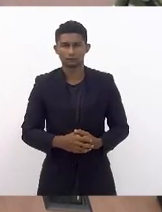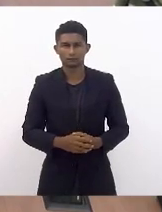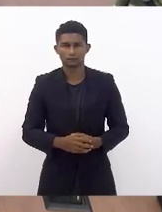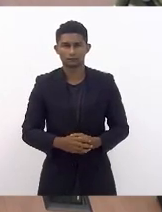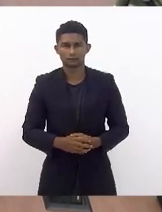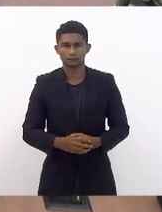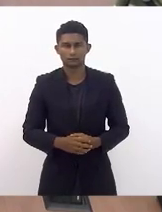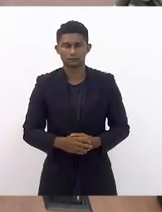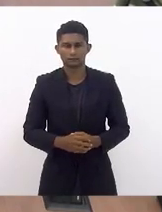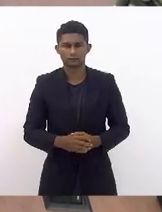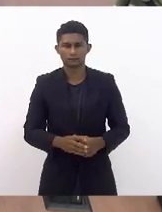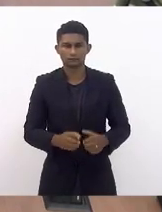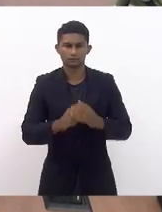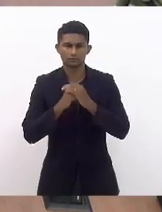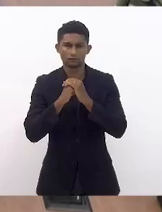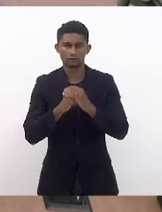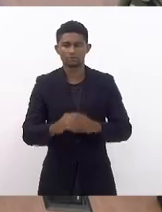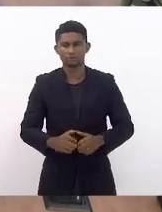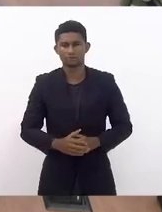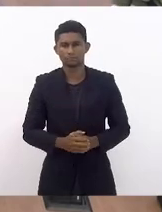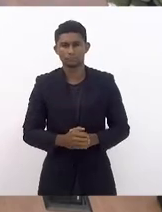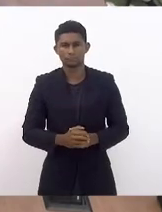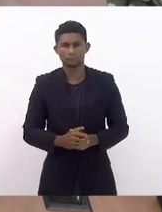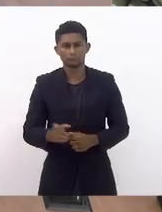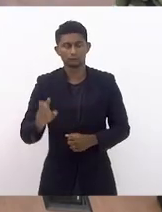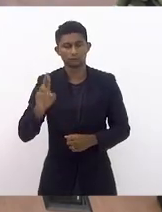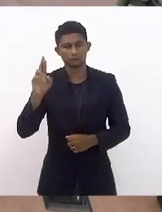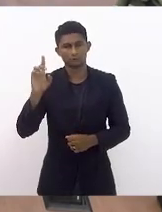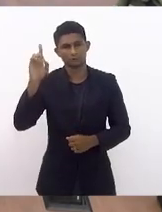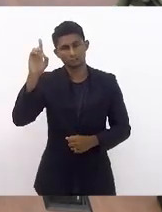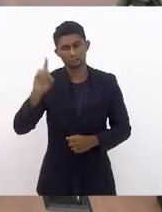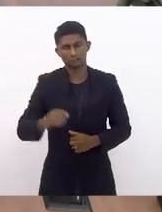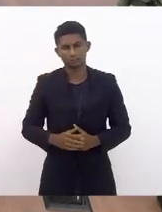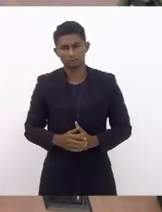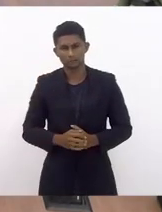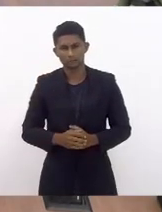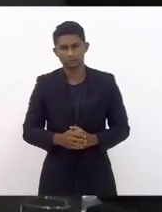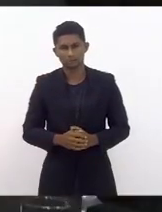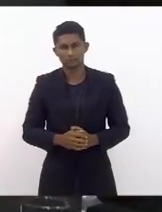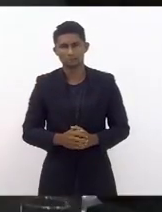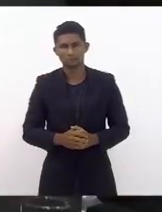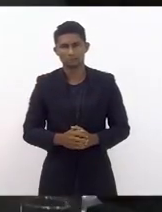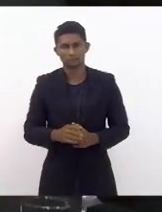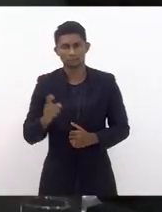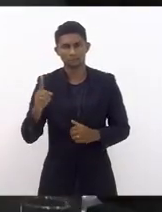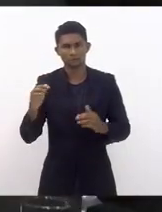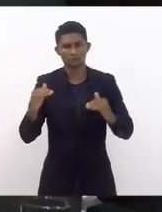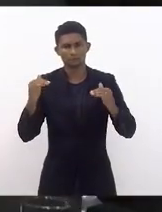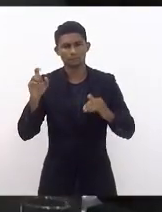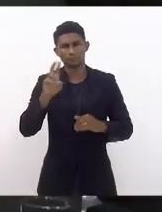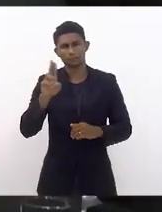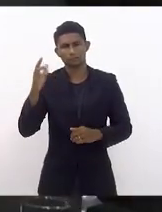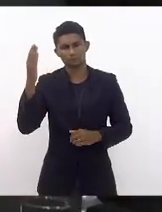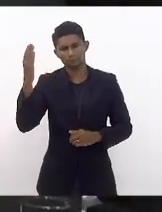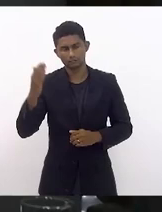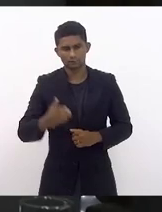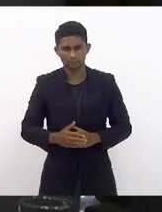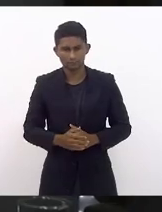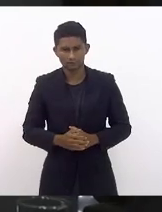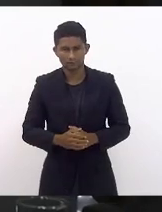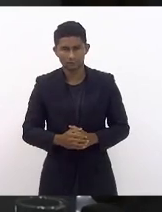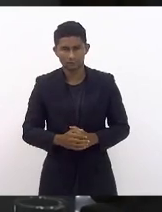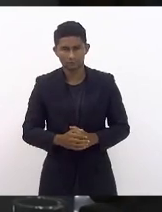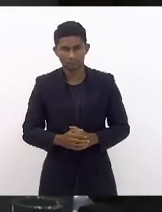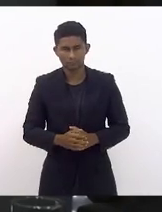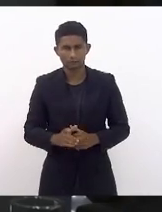Vamos orar então. Senhor nosso Deus, engrandecido seja o seu nome. O Senhor é